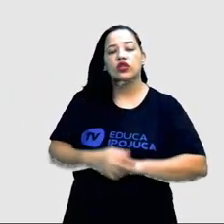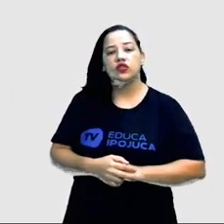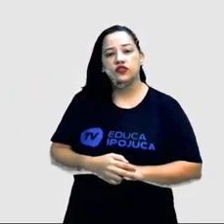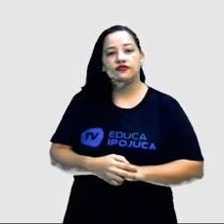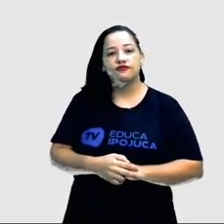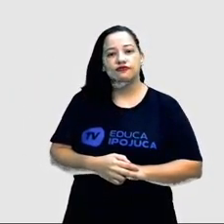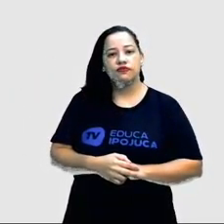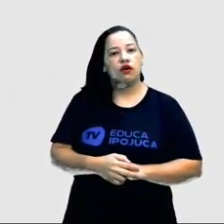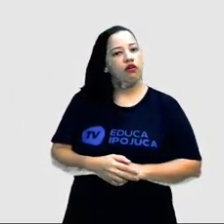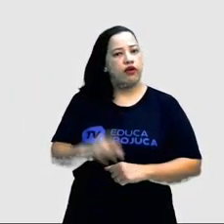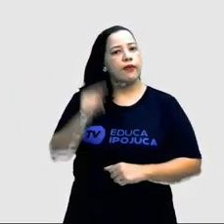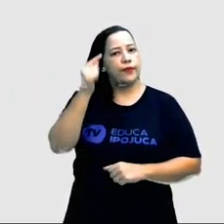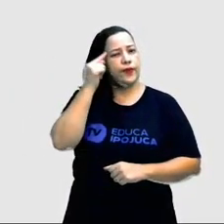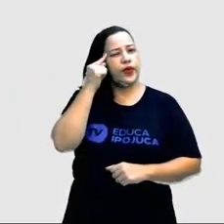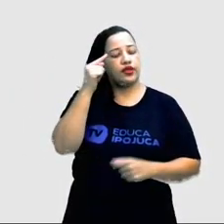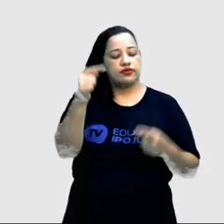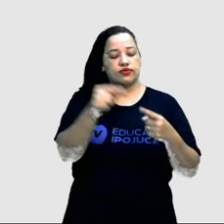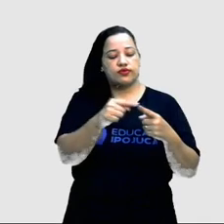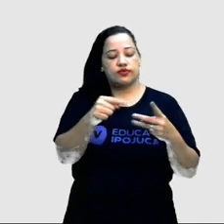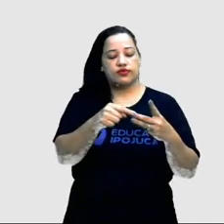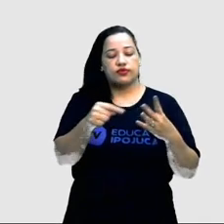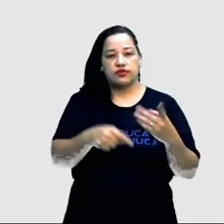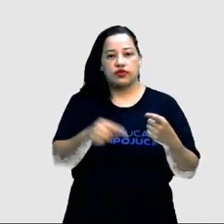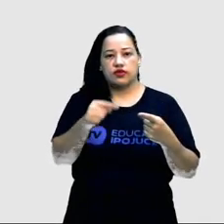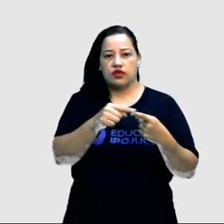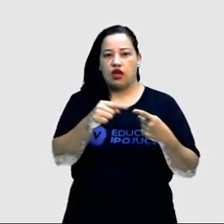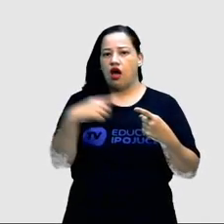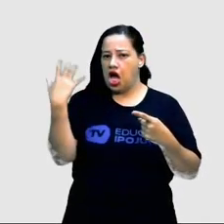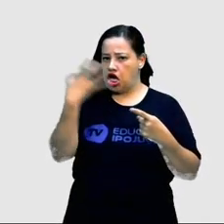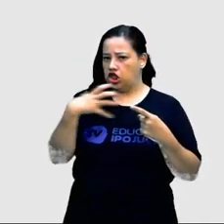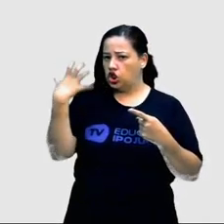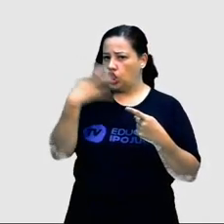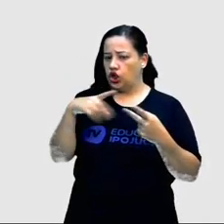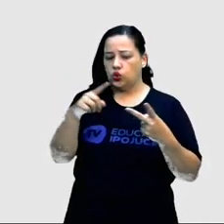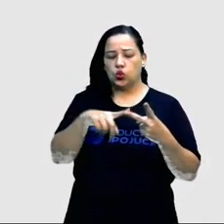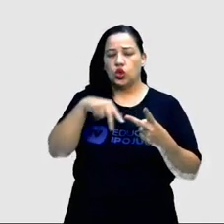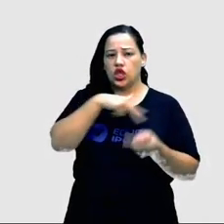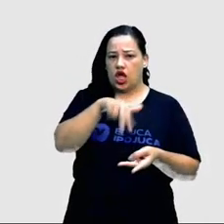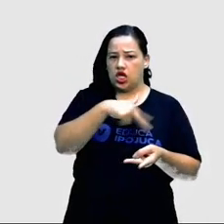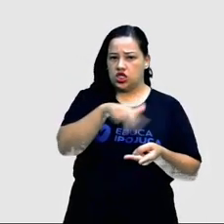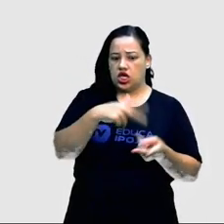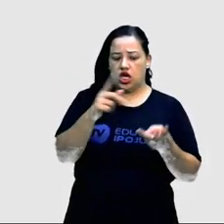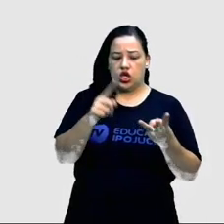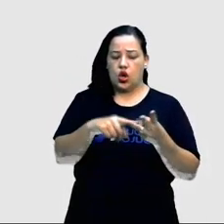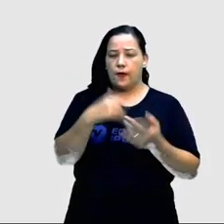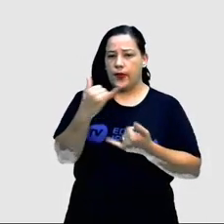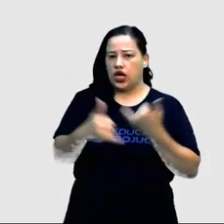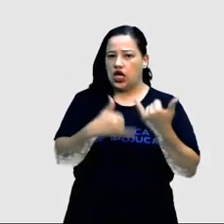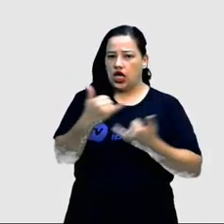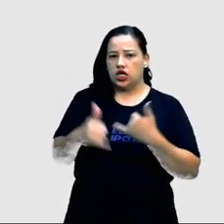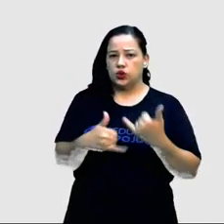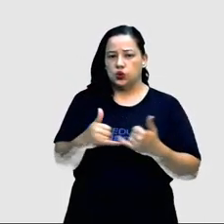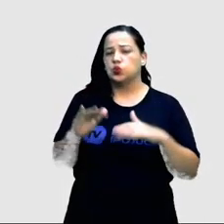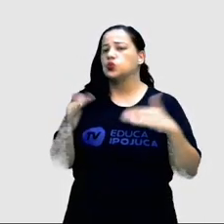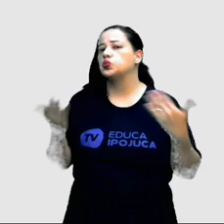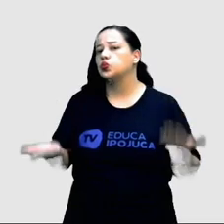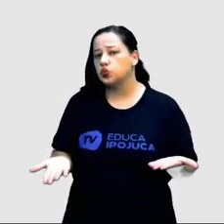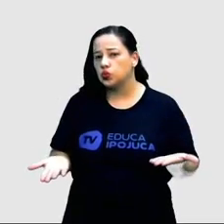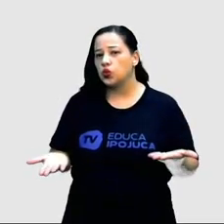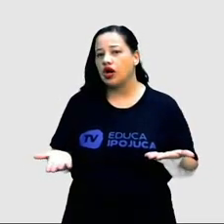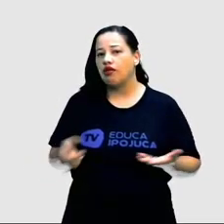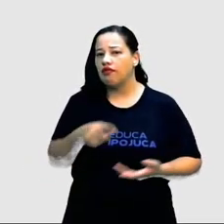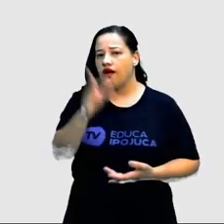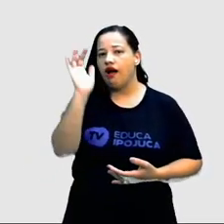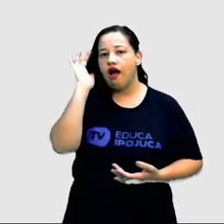Vamos às alternativas. Cantando, dançando ou brincando? Qual